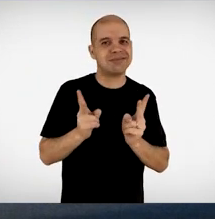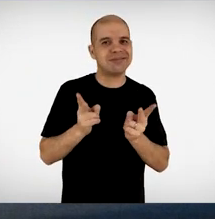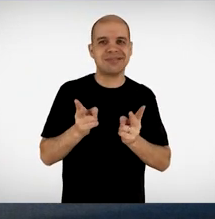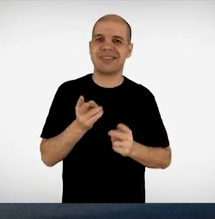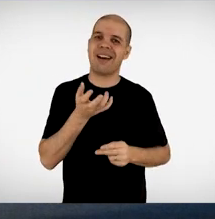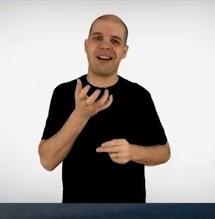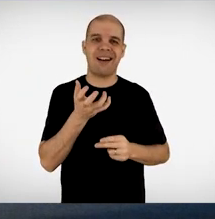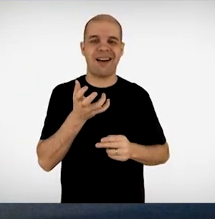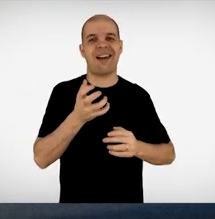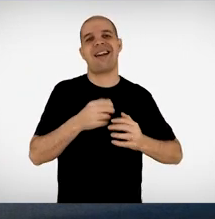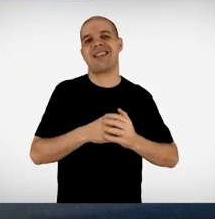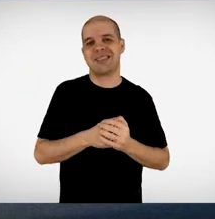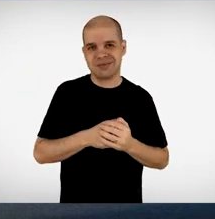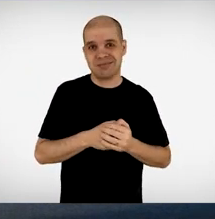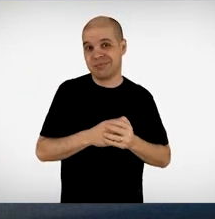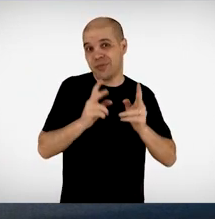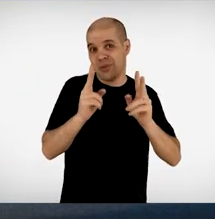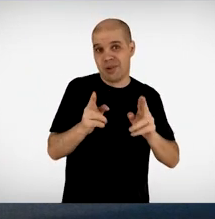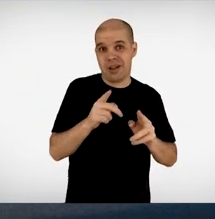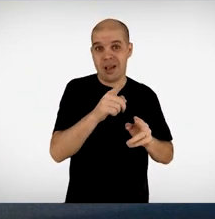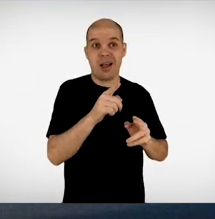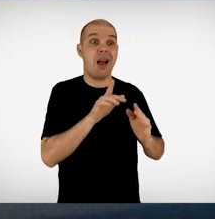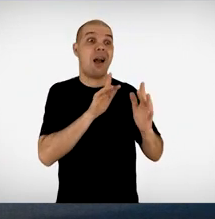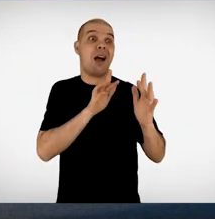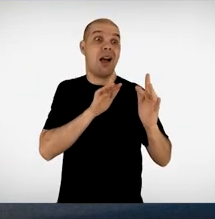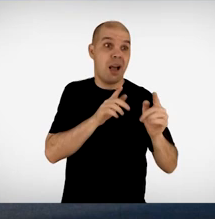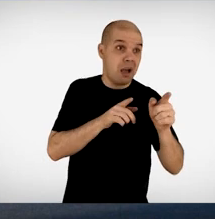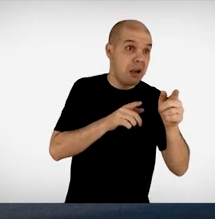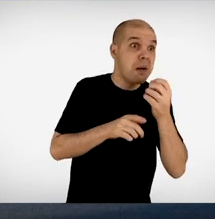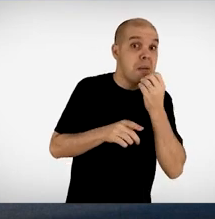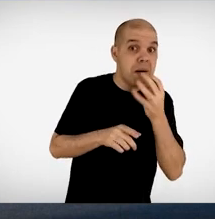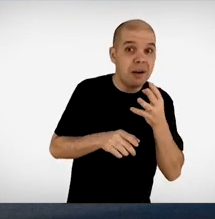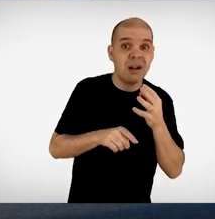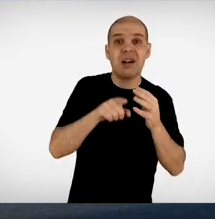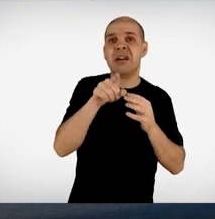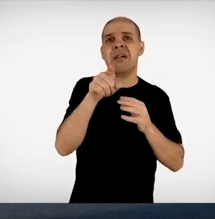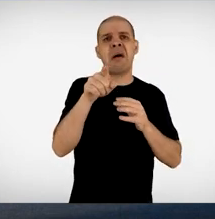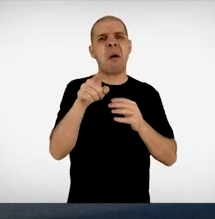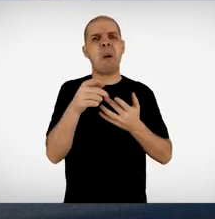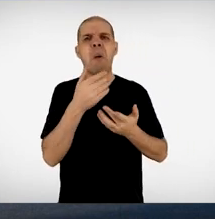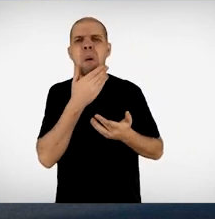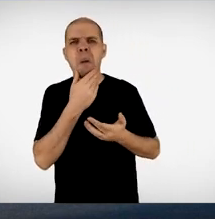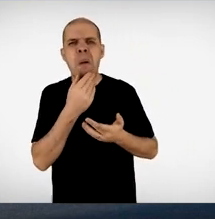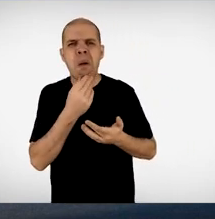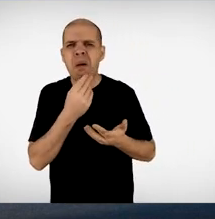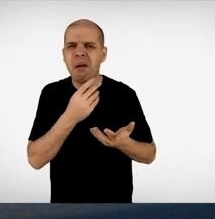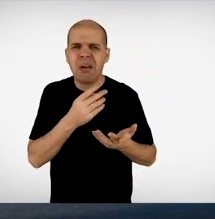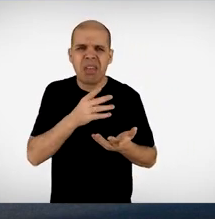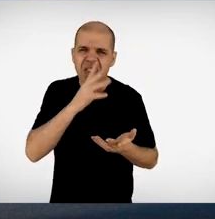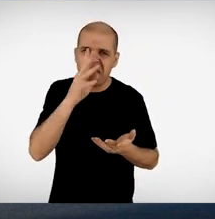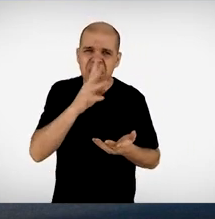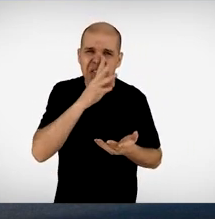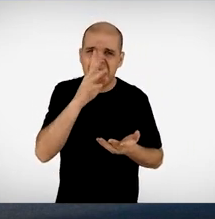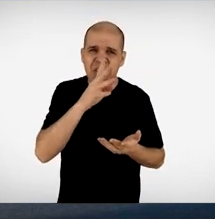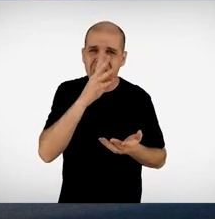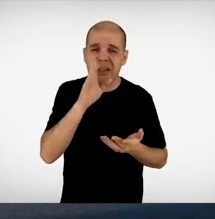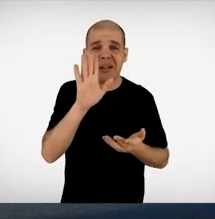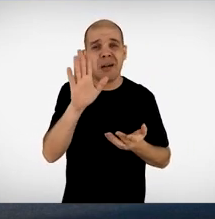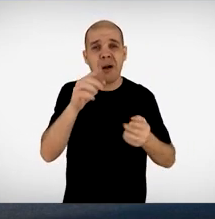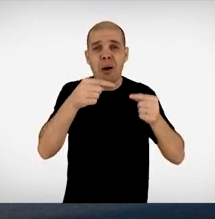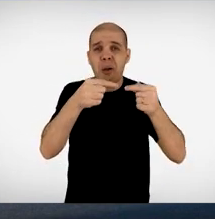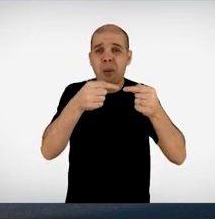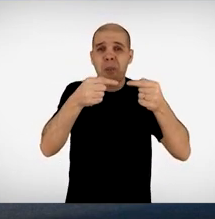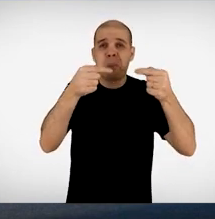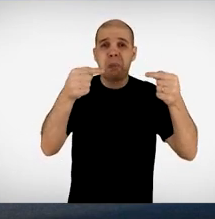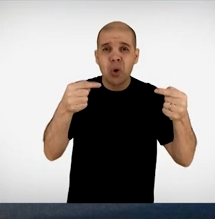ela. E o Envid não tinha nada. Ele era um cara... Ela fala isso, né, eu me sinto confortável com você. Só que também não era o que